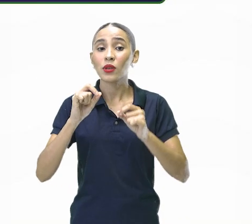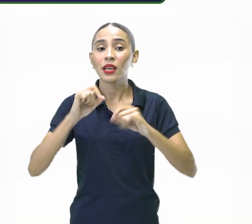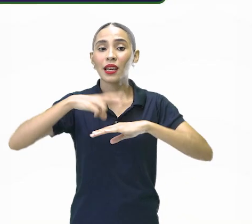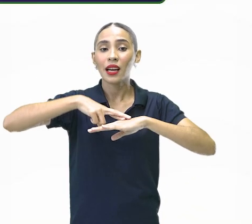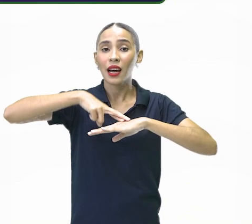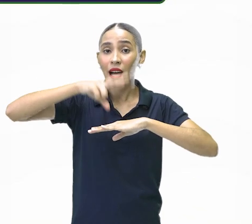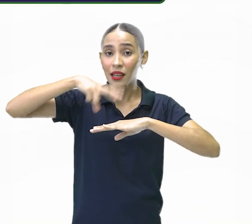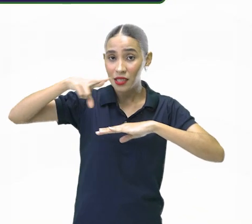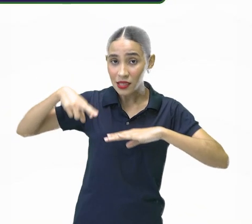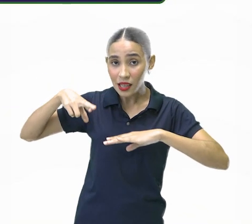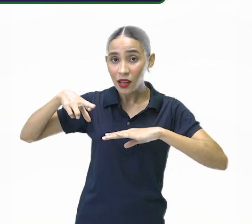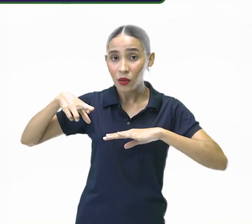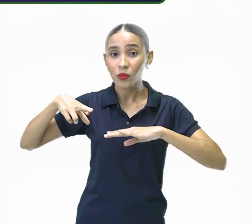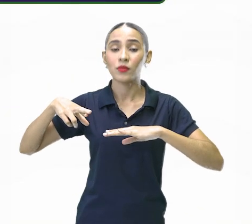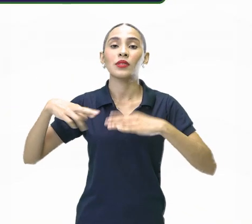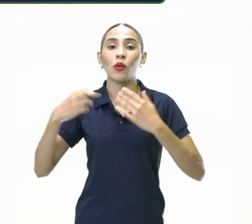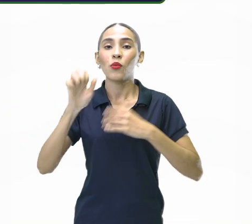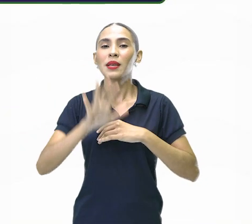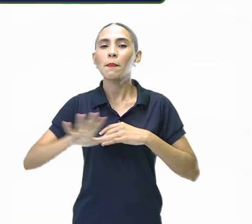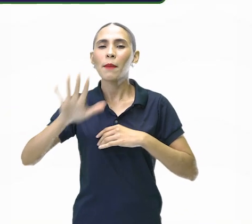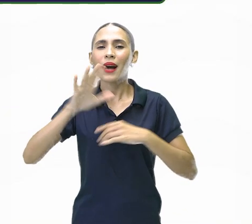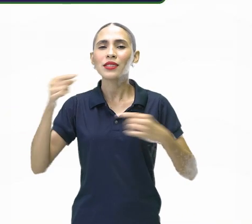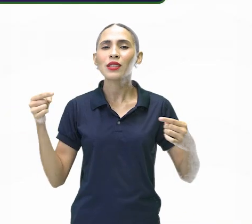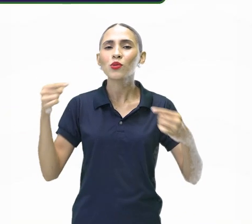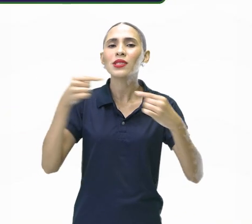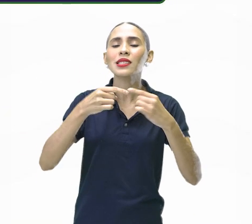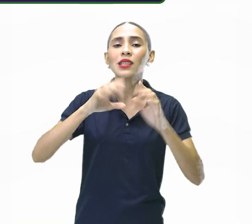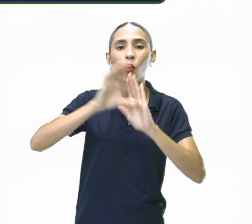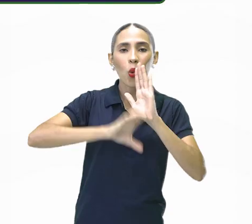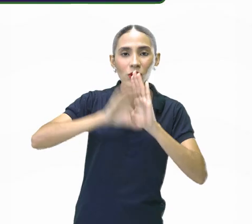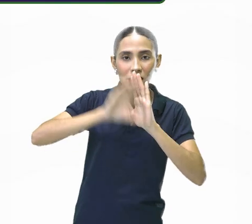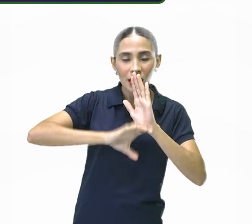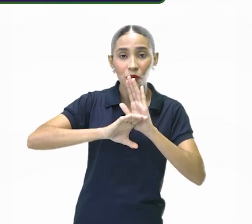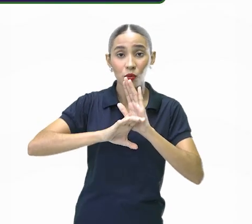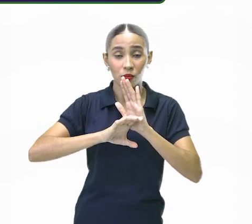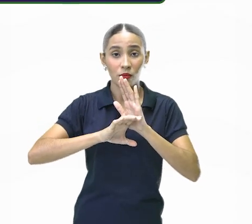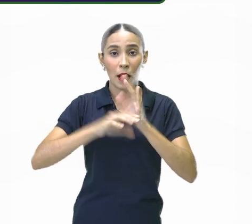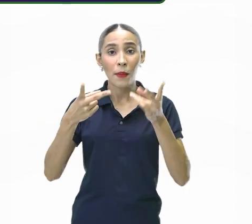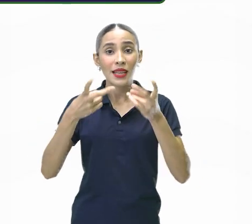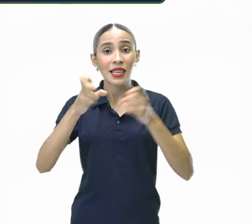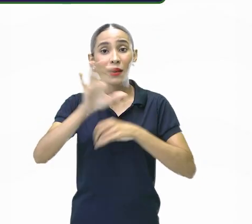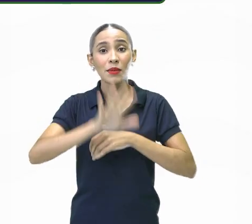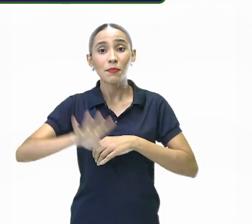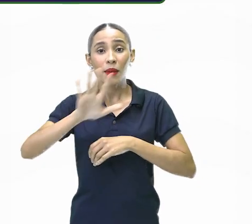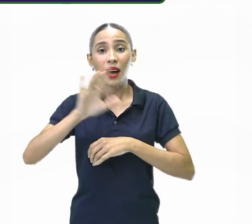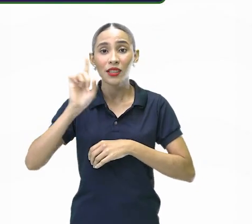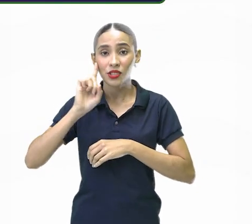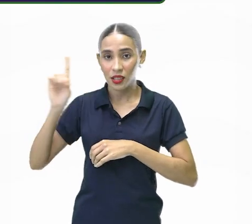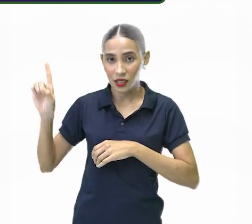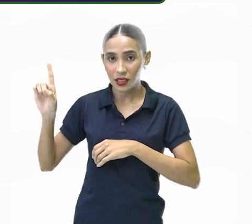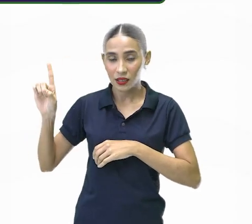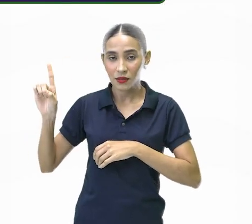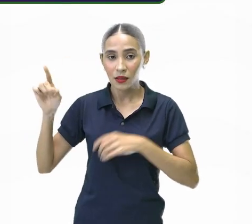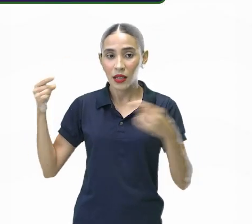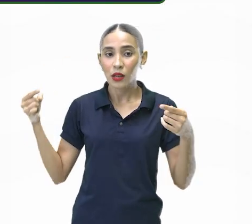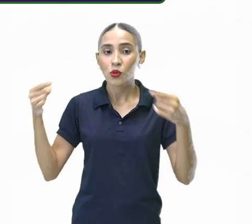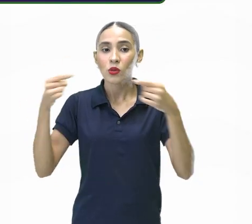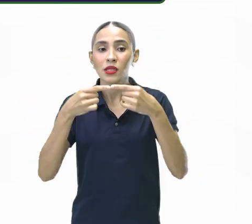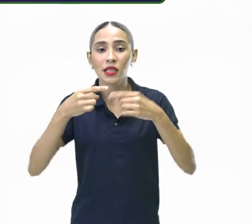na cavidade tem uma probabilidade muito pequena de escapar